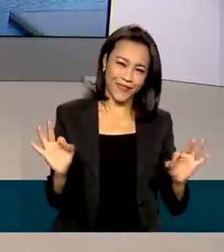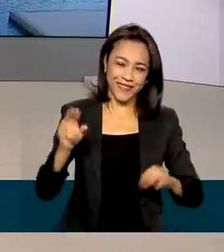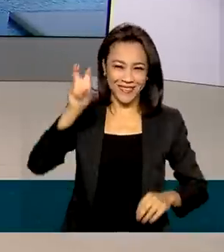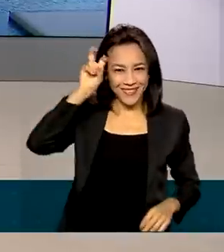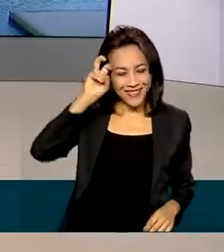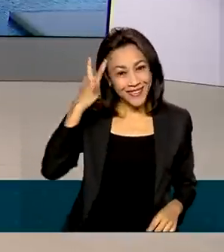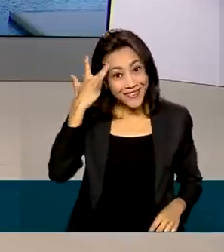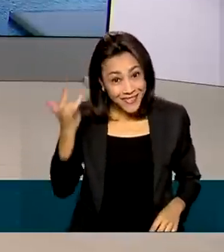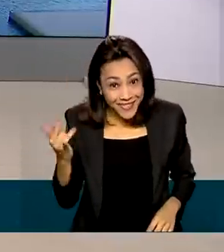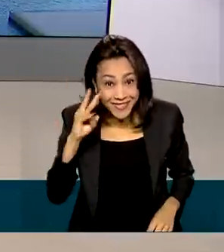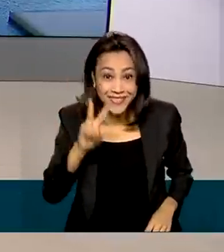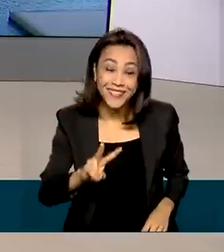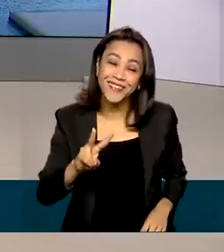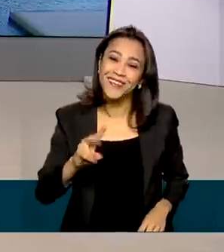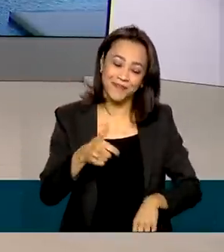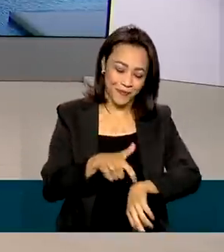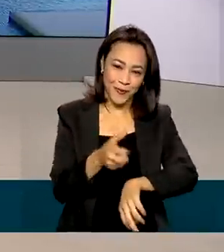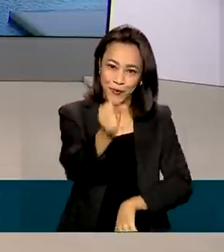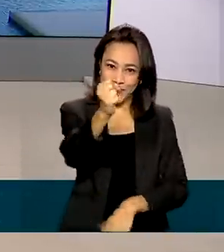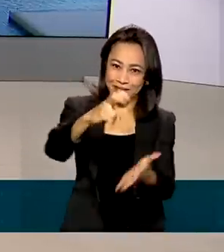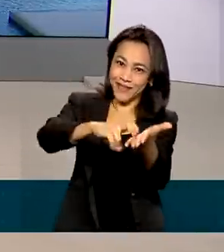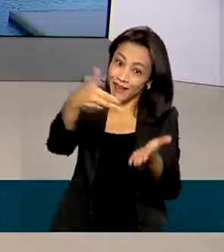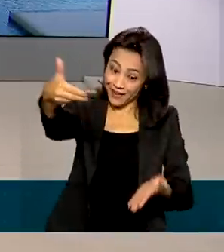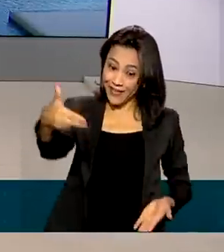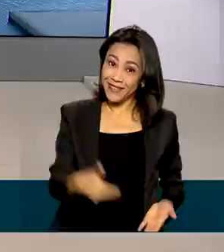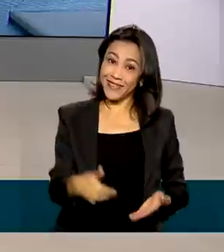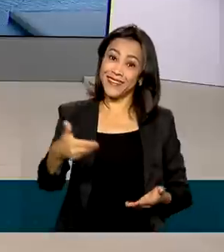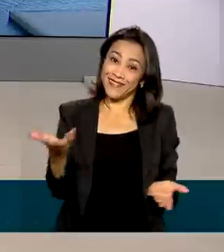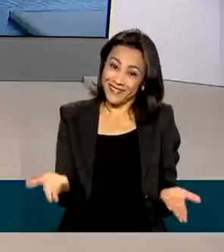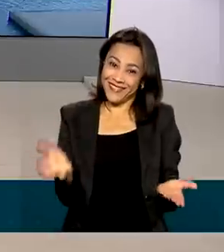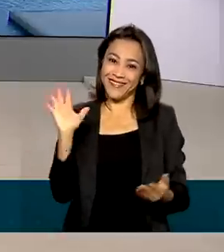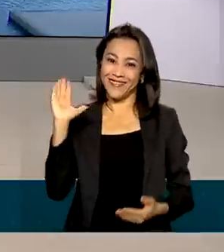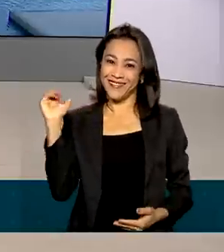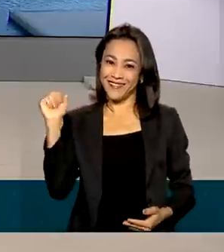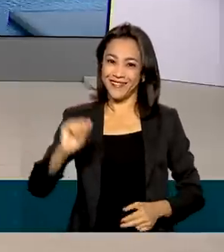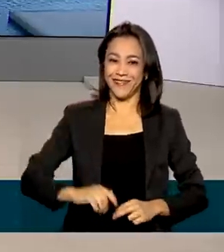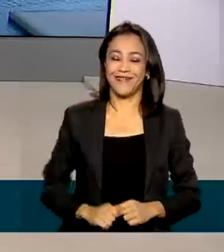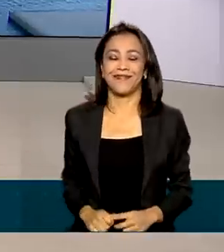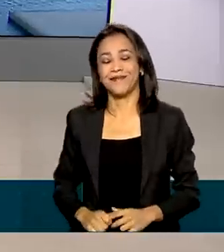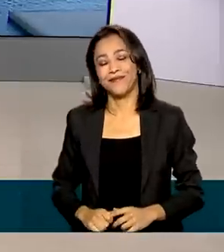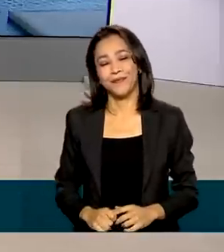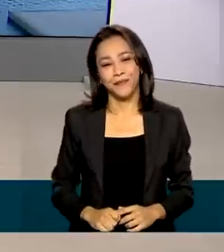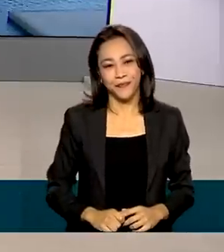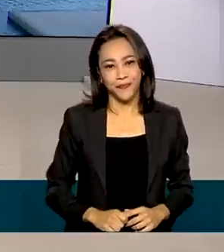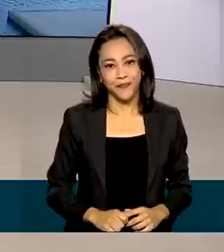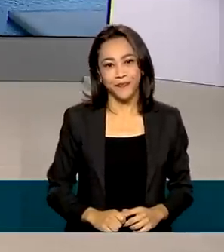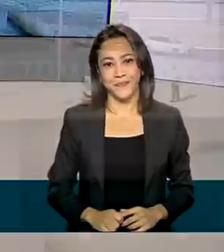quinta-feira e amanhã a gente se vê às 8 da manhã aqui no Brasil em Dia. Até lá, tchau, tchau.